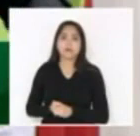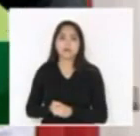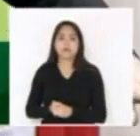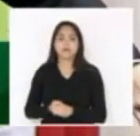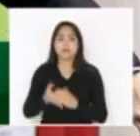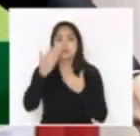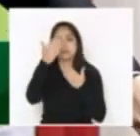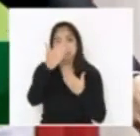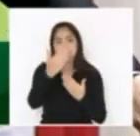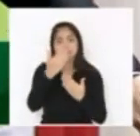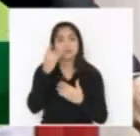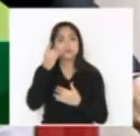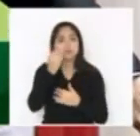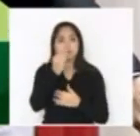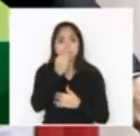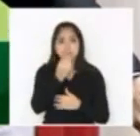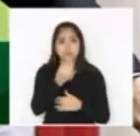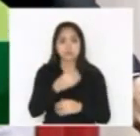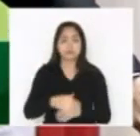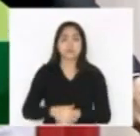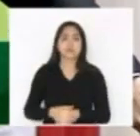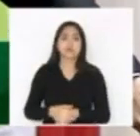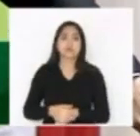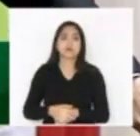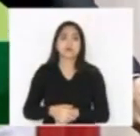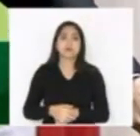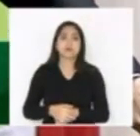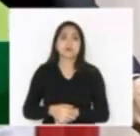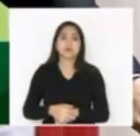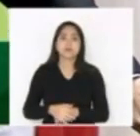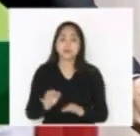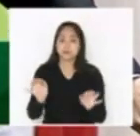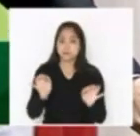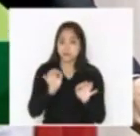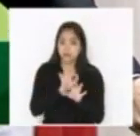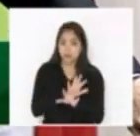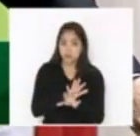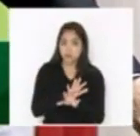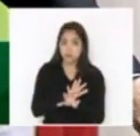Mota. Mas para concluir,